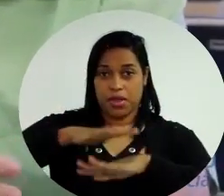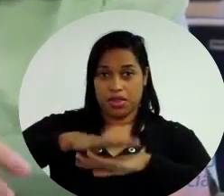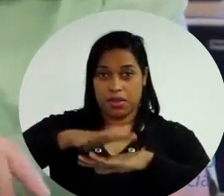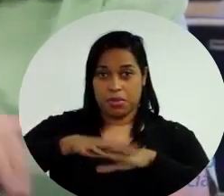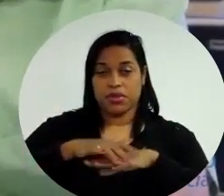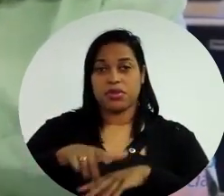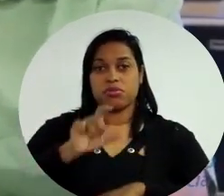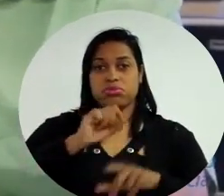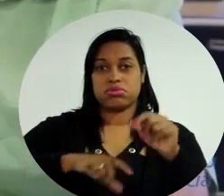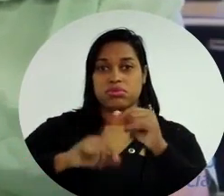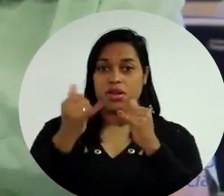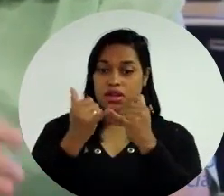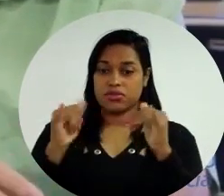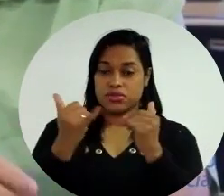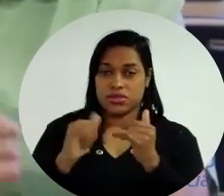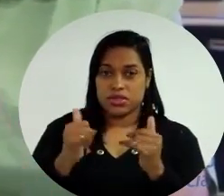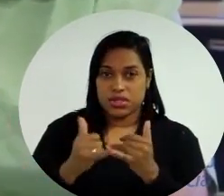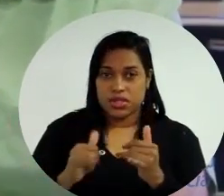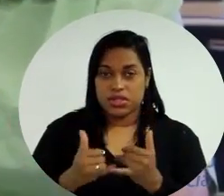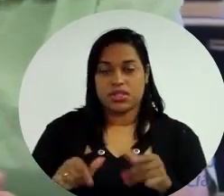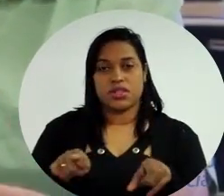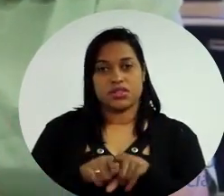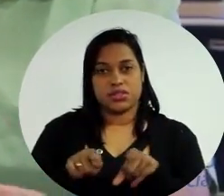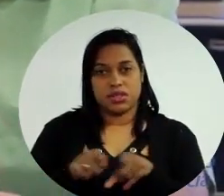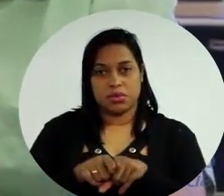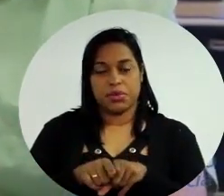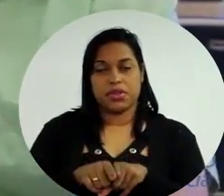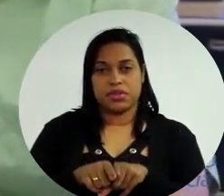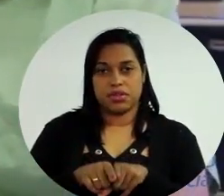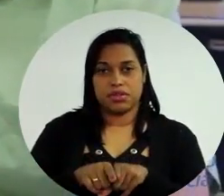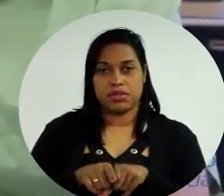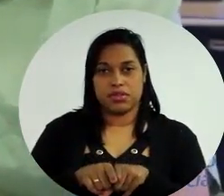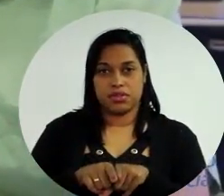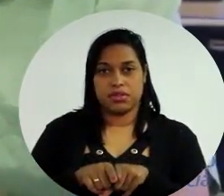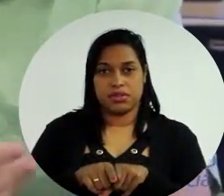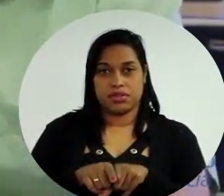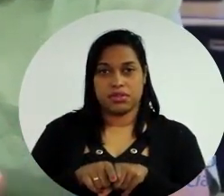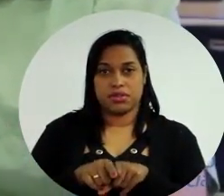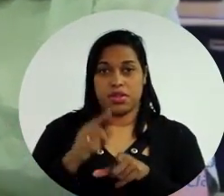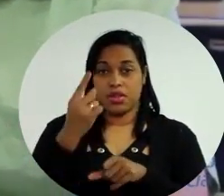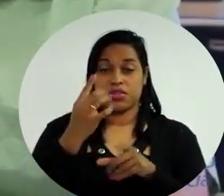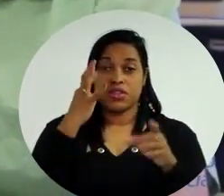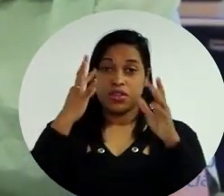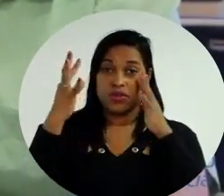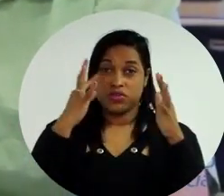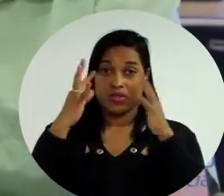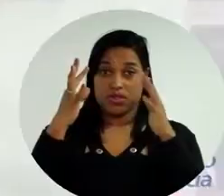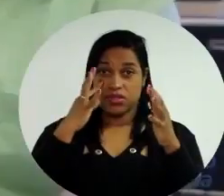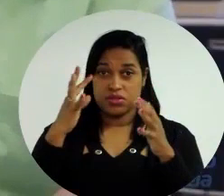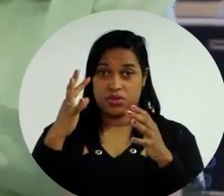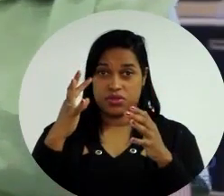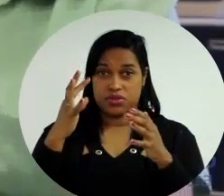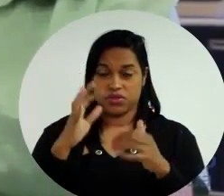vão definir as linhas, os contornos, os preenchimentos que vão compor as